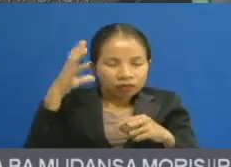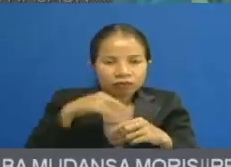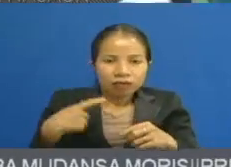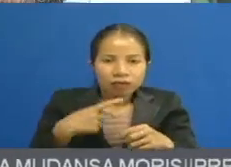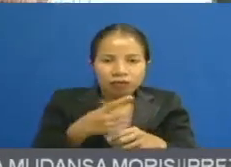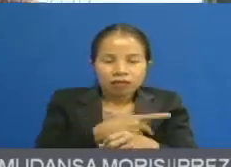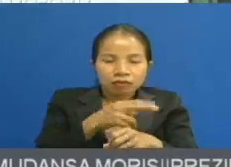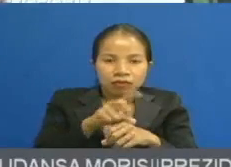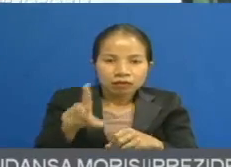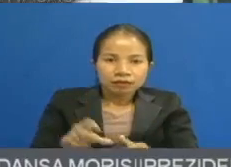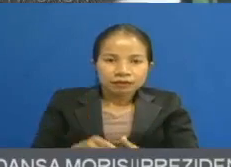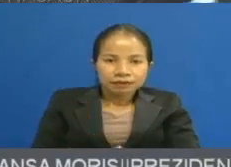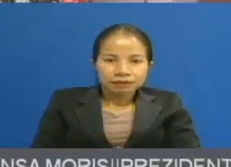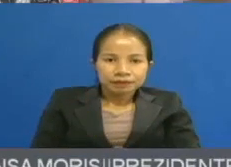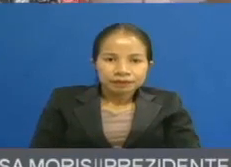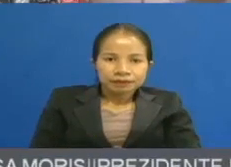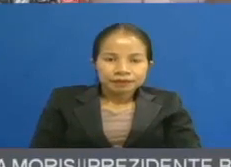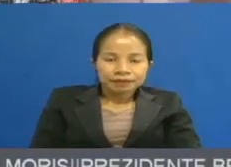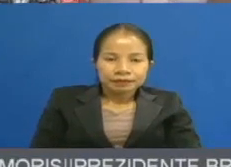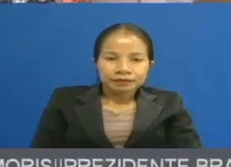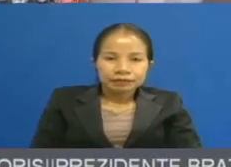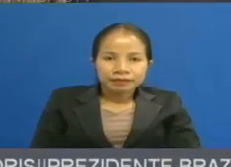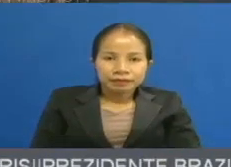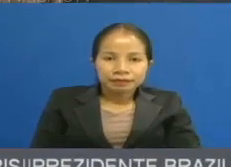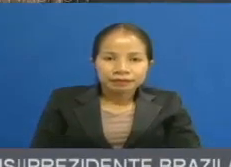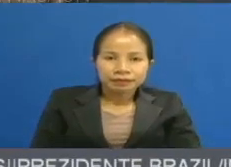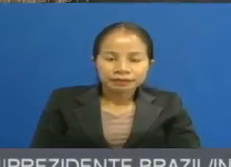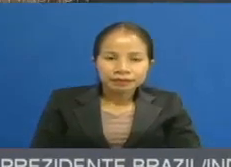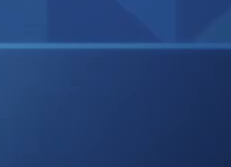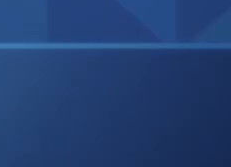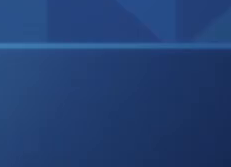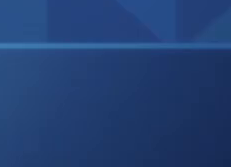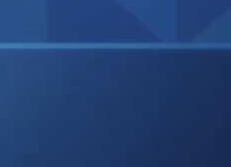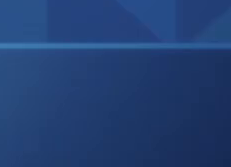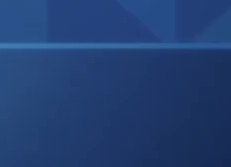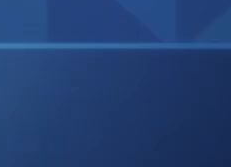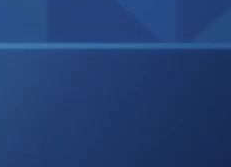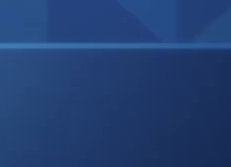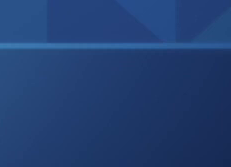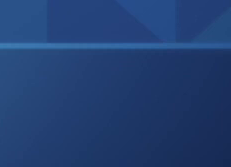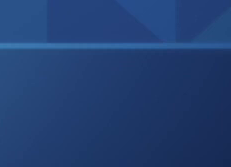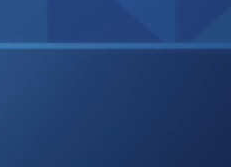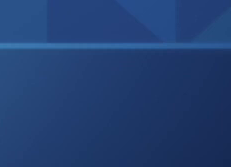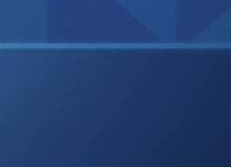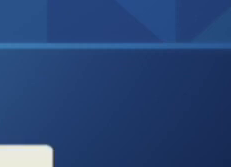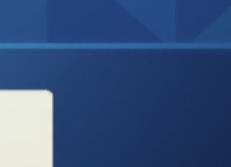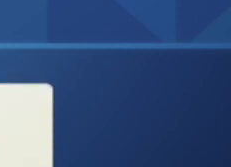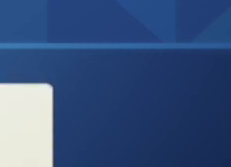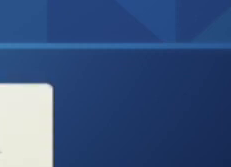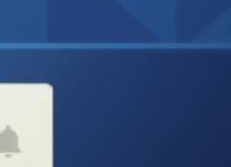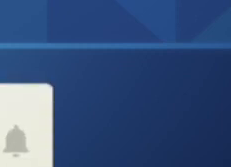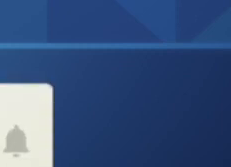Parlamento Nacional. Domingos Trindade, Lênia Lai, para RTL. Hai, telespectadores atu